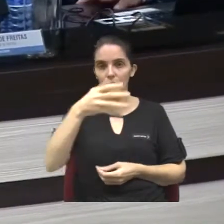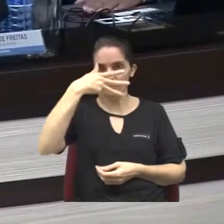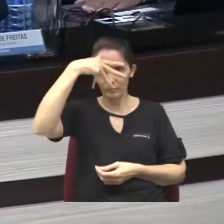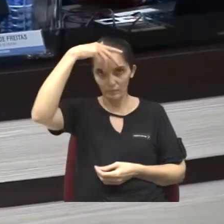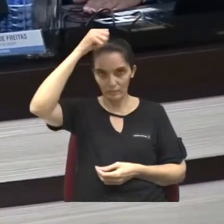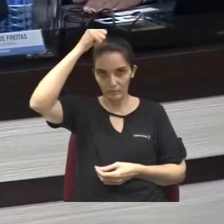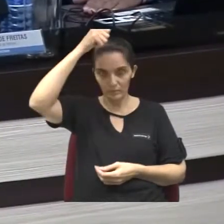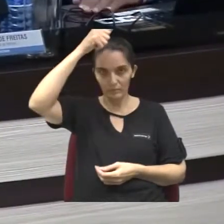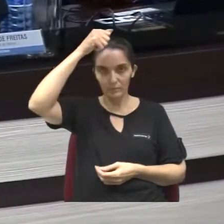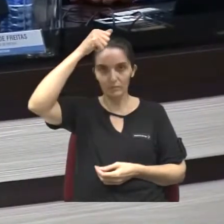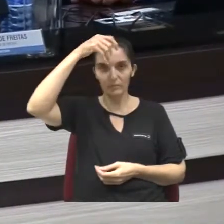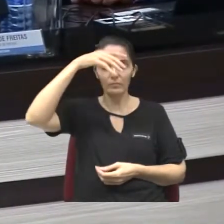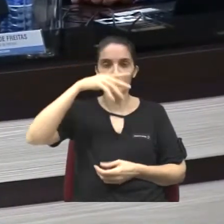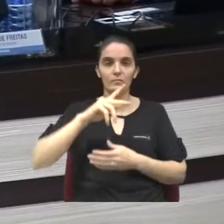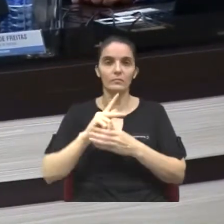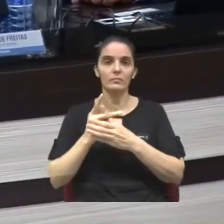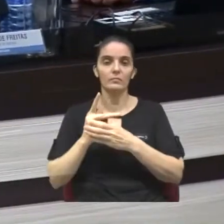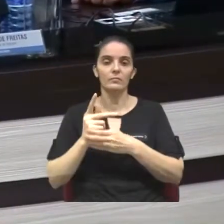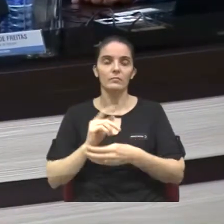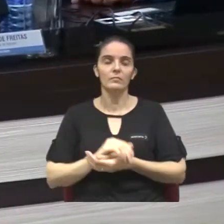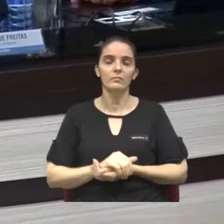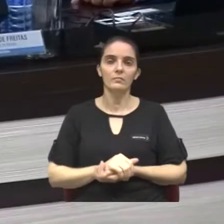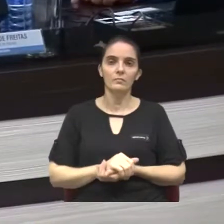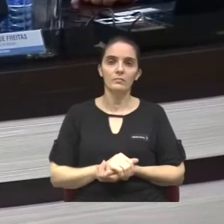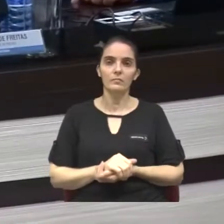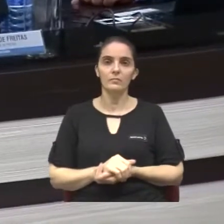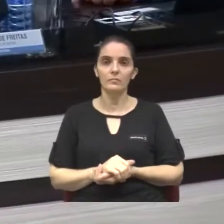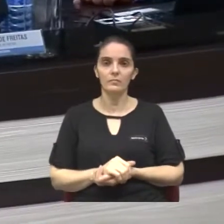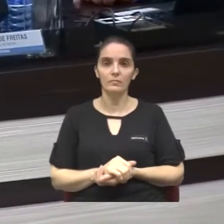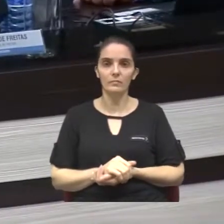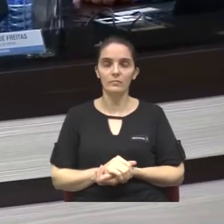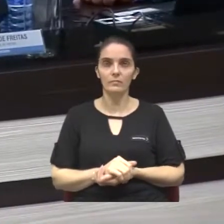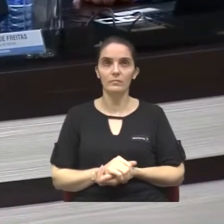Franco, vereador Helder do Táxi.